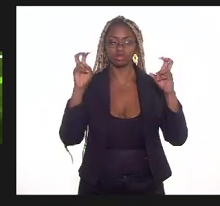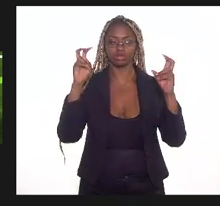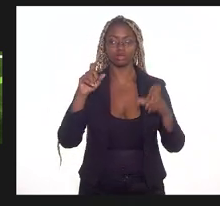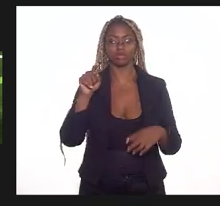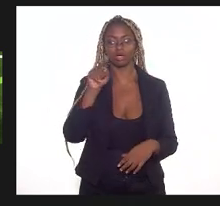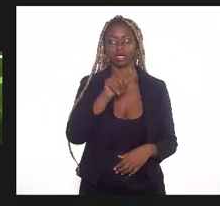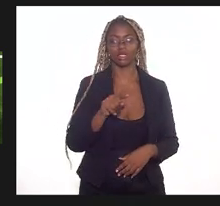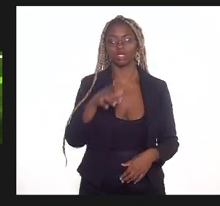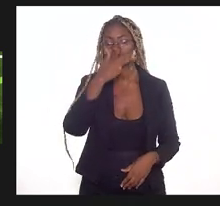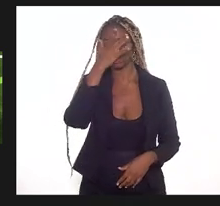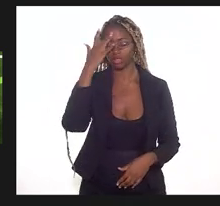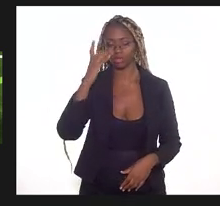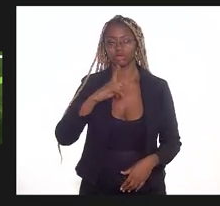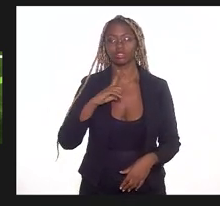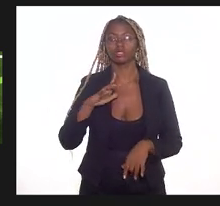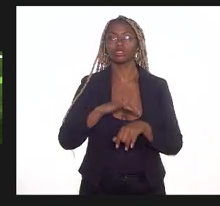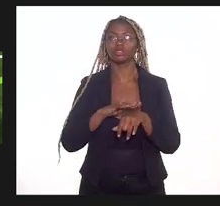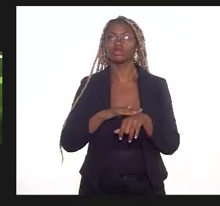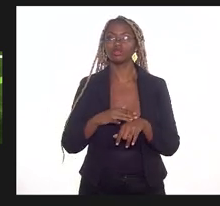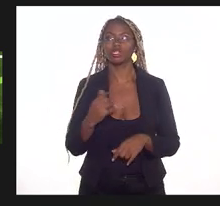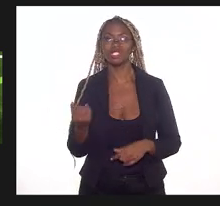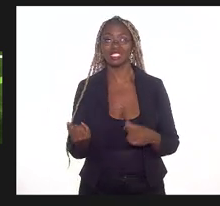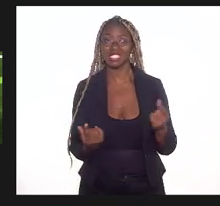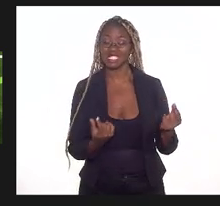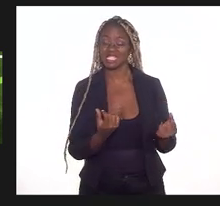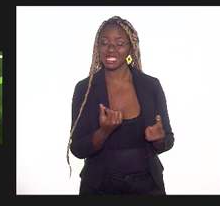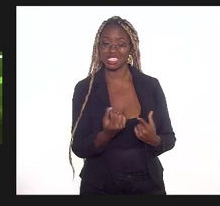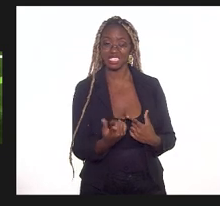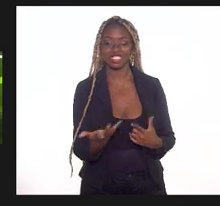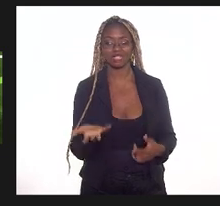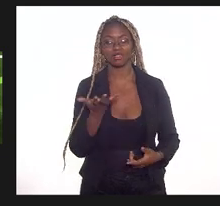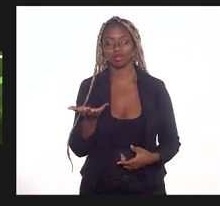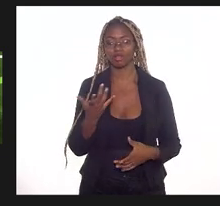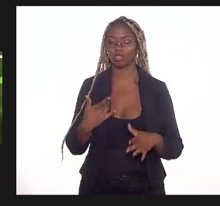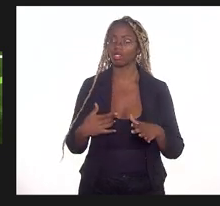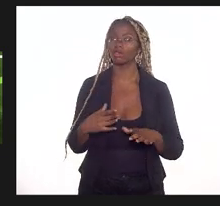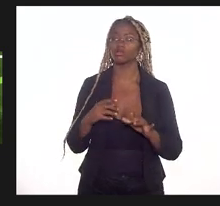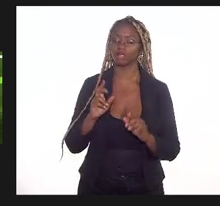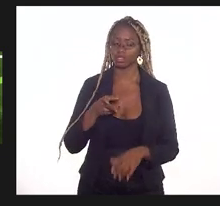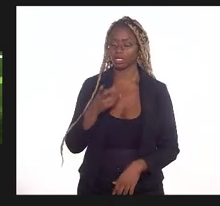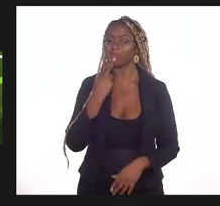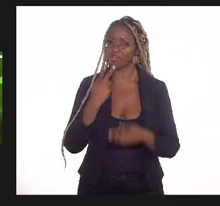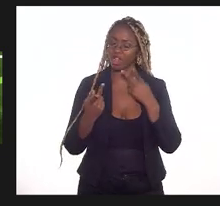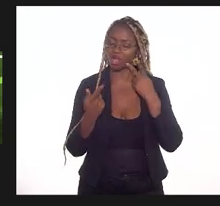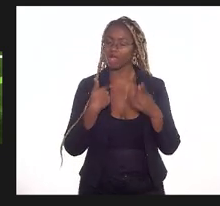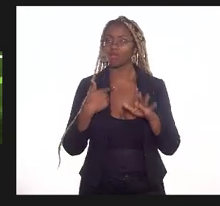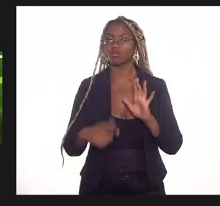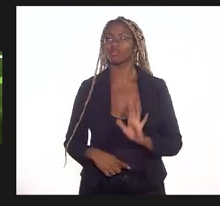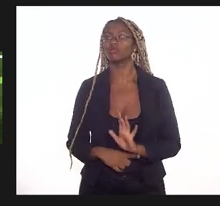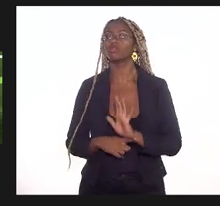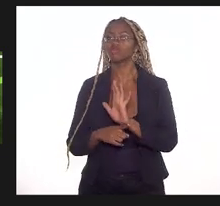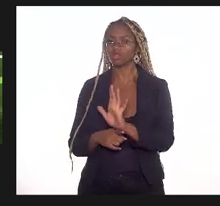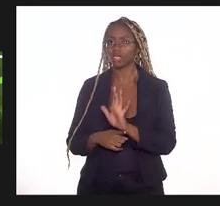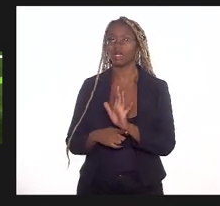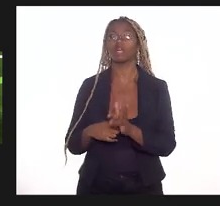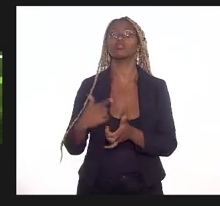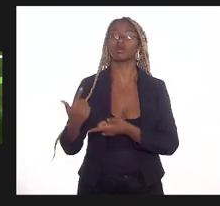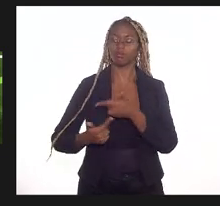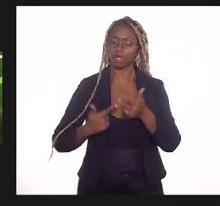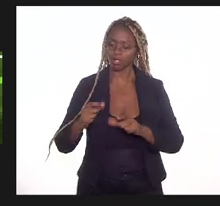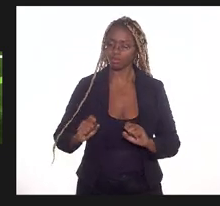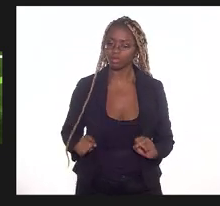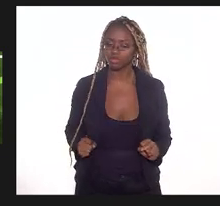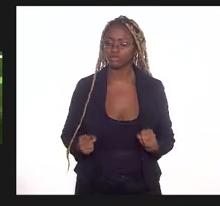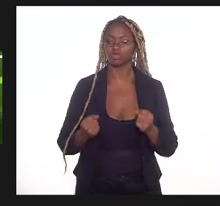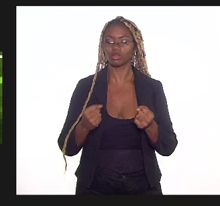que possuem algum tipo de doença rara. E eu quero aqui estender minha mão, dizer que a gente vai fazer muita pressão lá em cima para